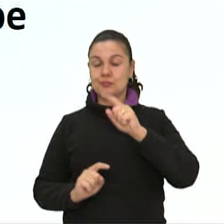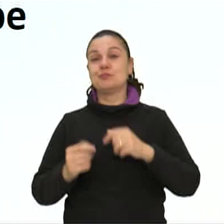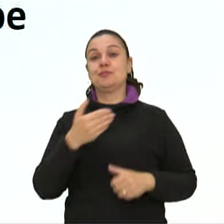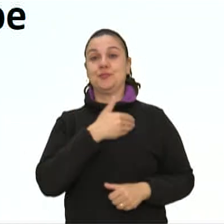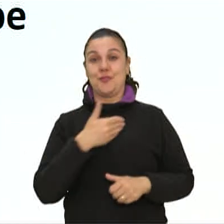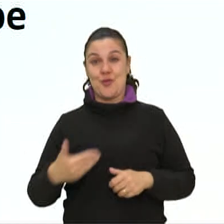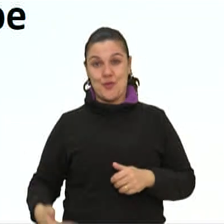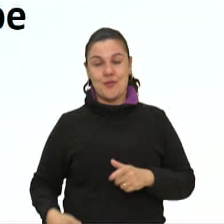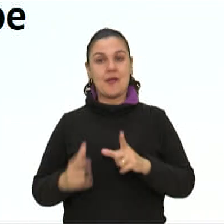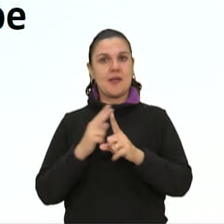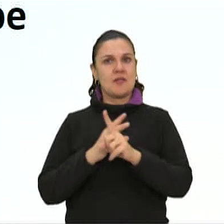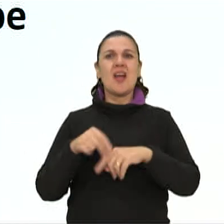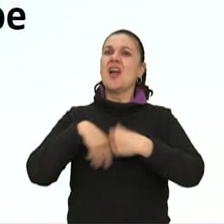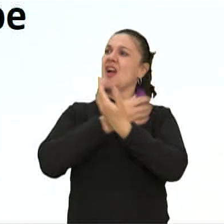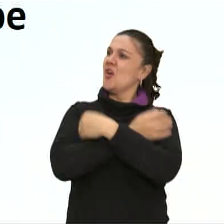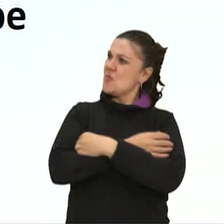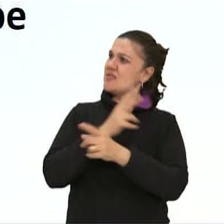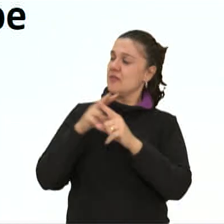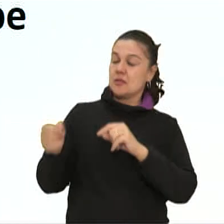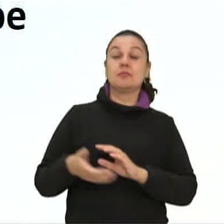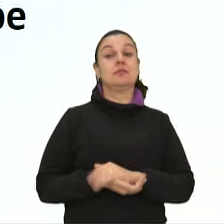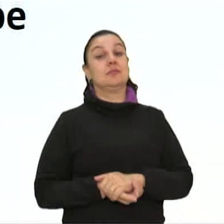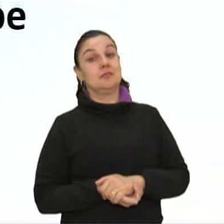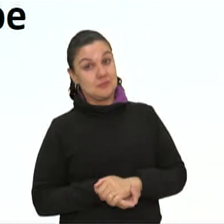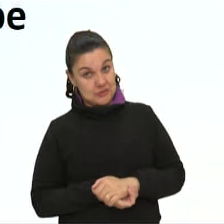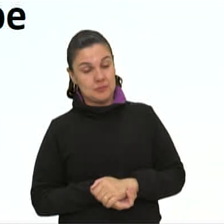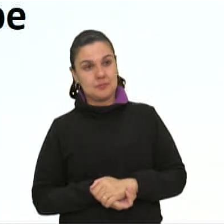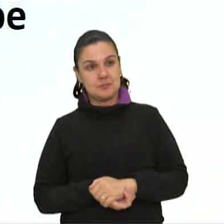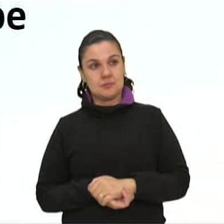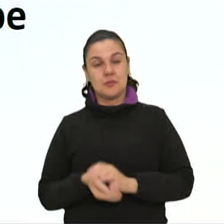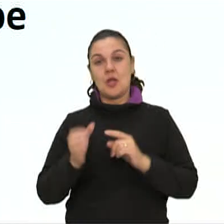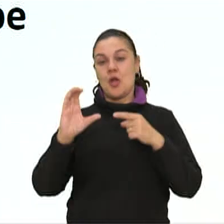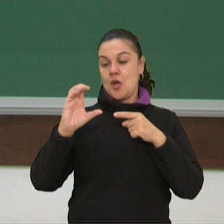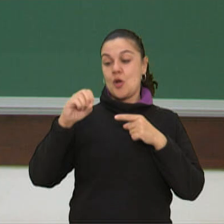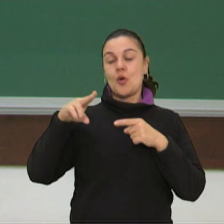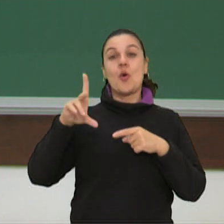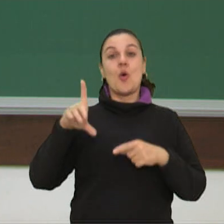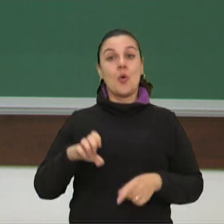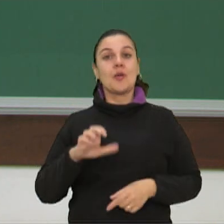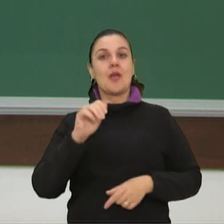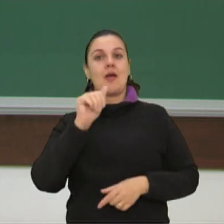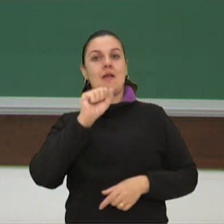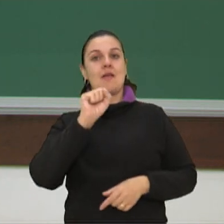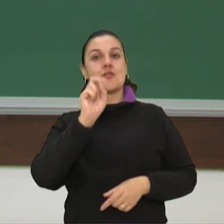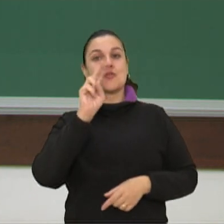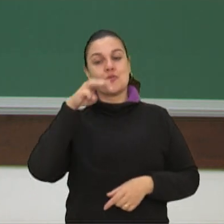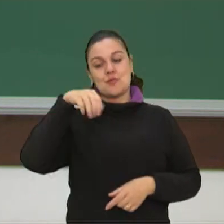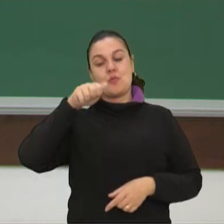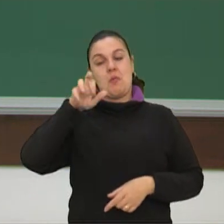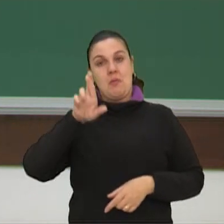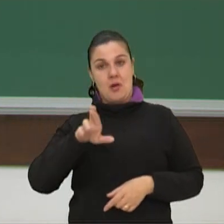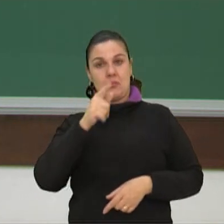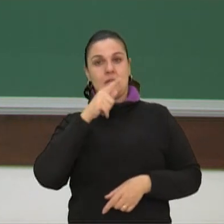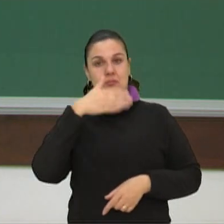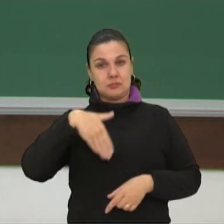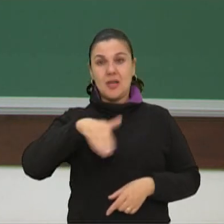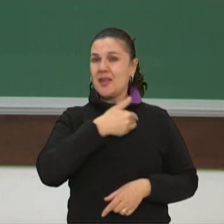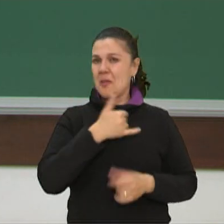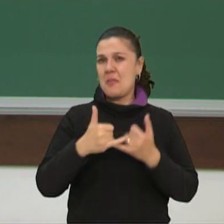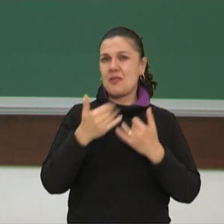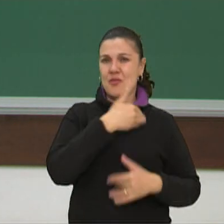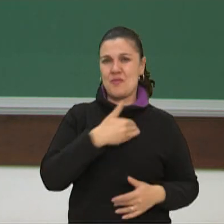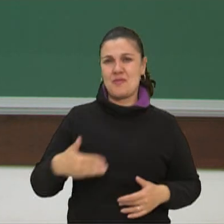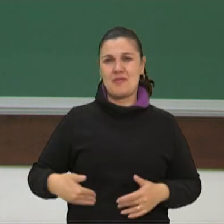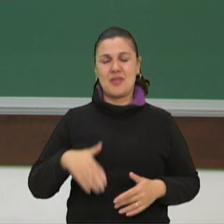tropas do governo. Como assim vencida? O conde de Assumar, que era o governador da região das Minas